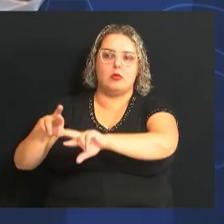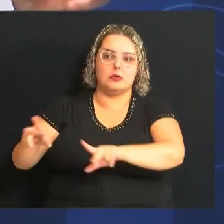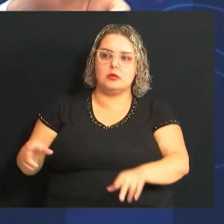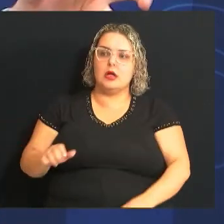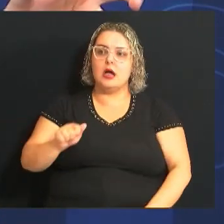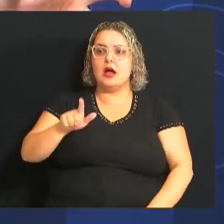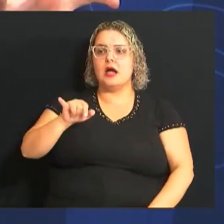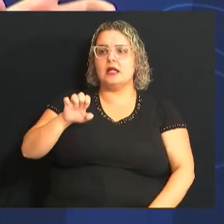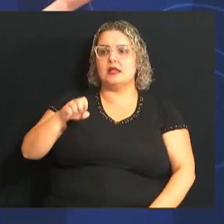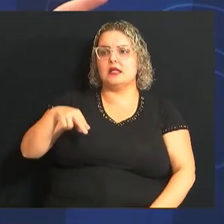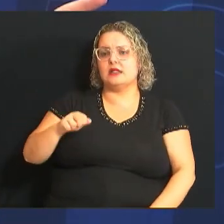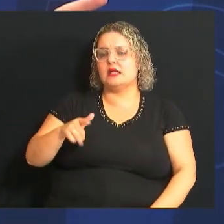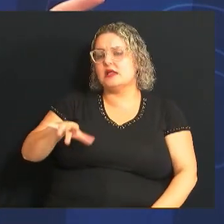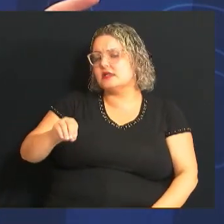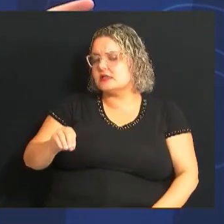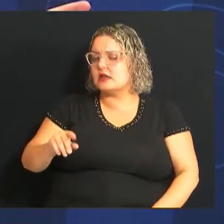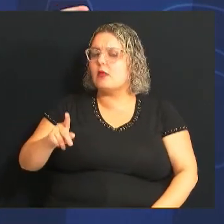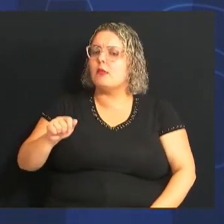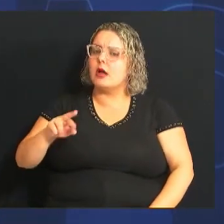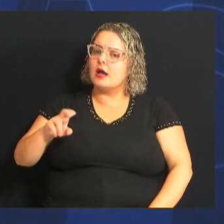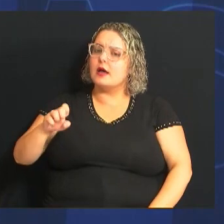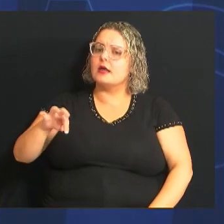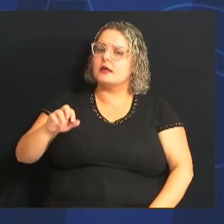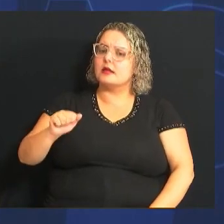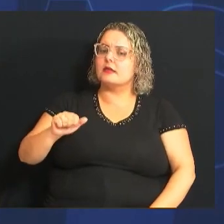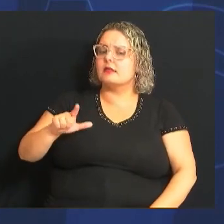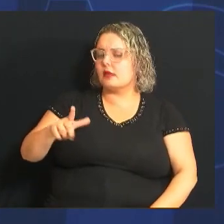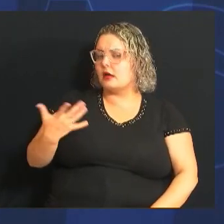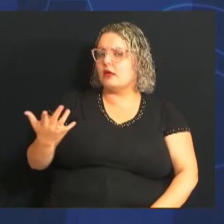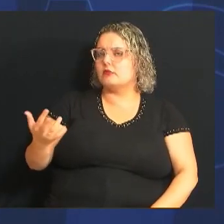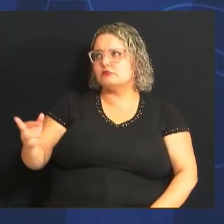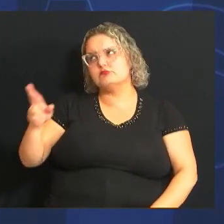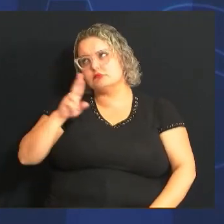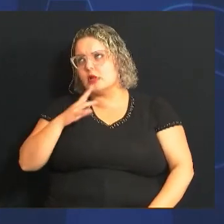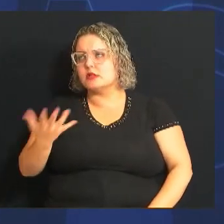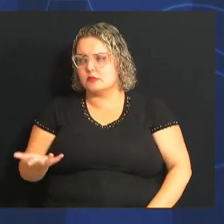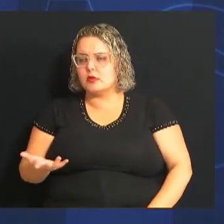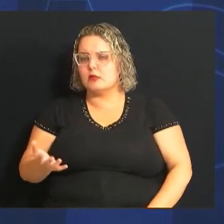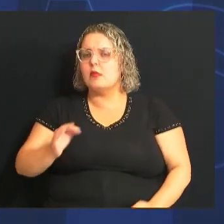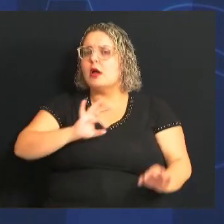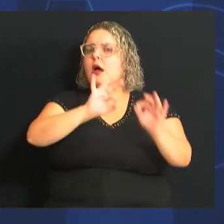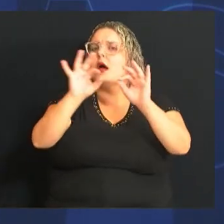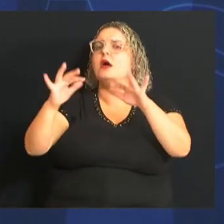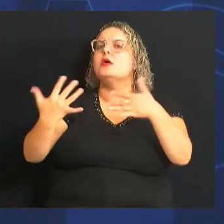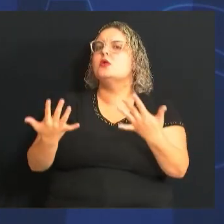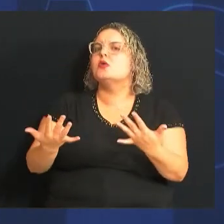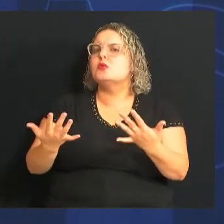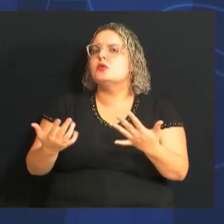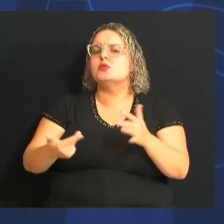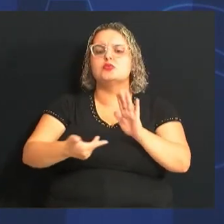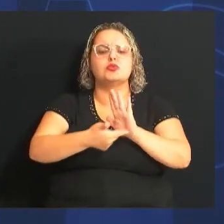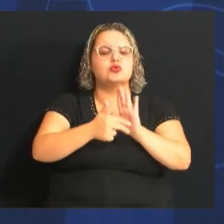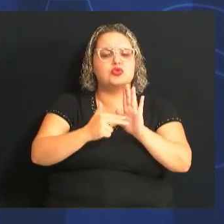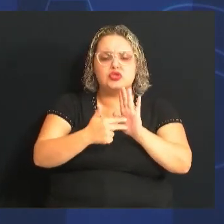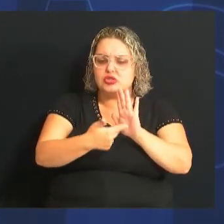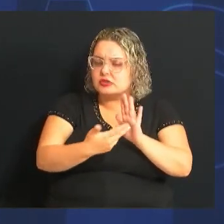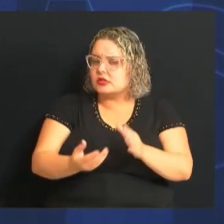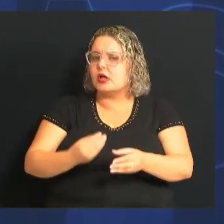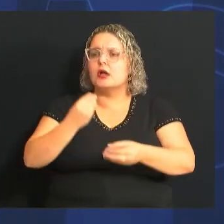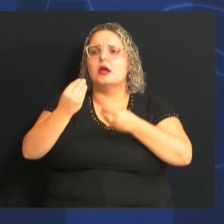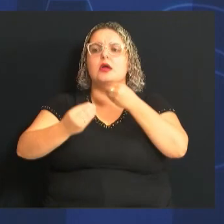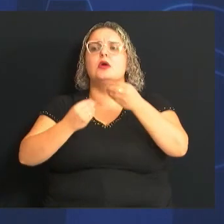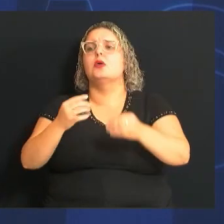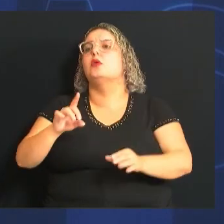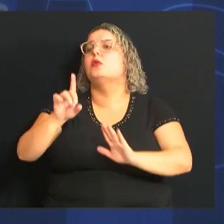Em algum momento da sua resposta você também citou, para quem está nos acompanhando, o significado e como é que o